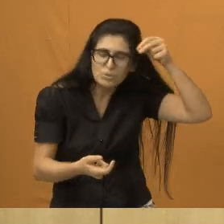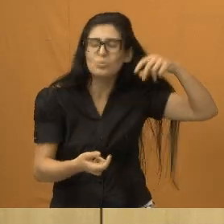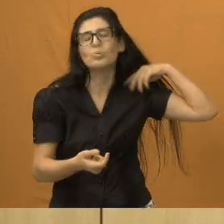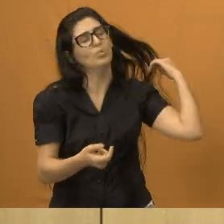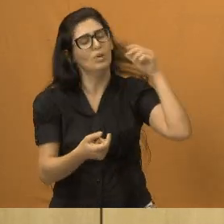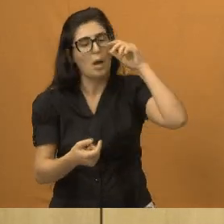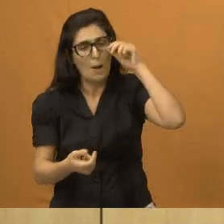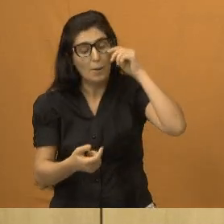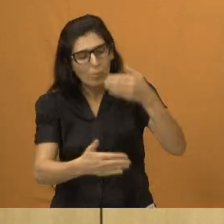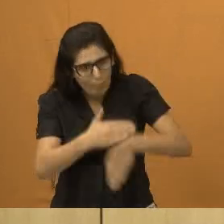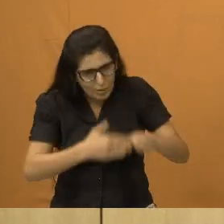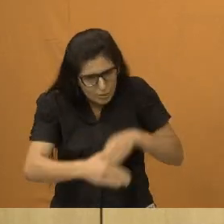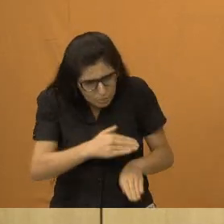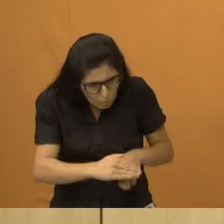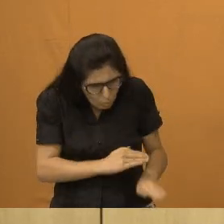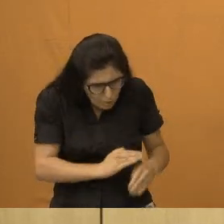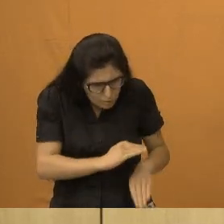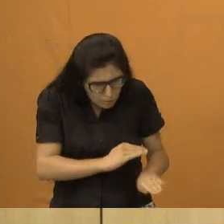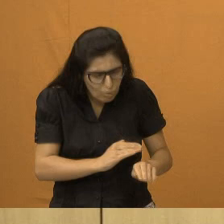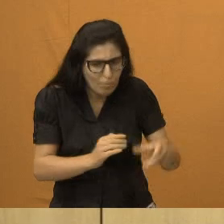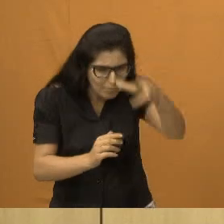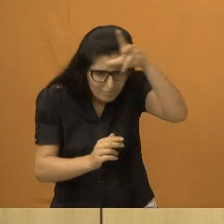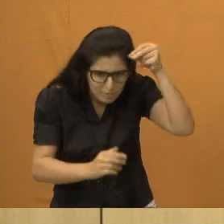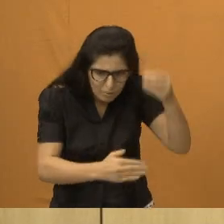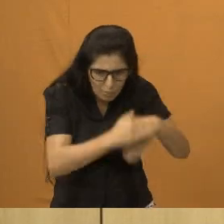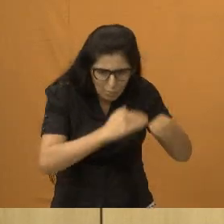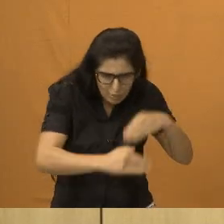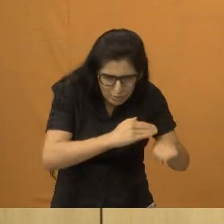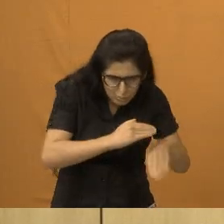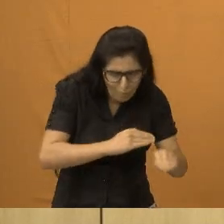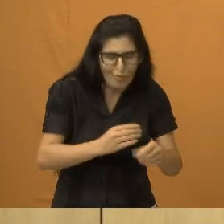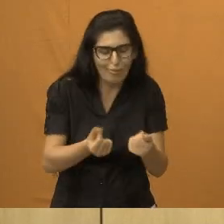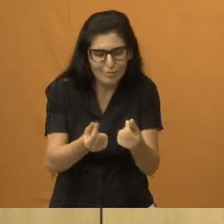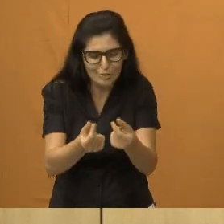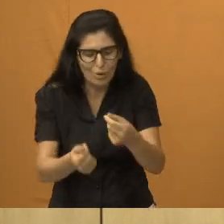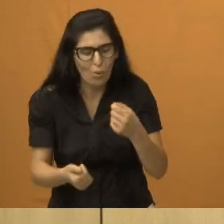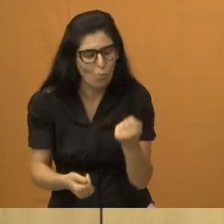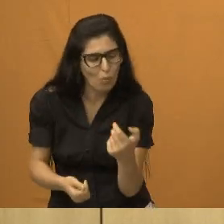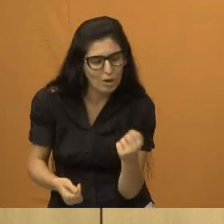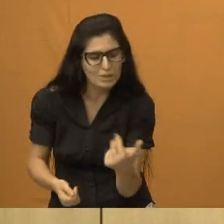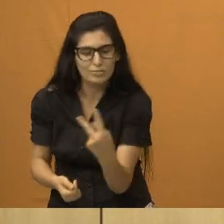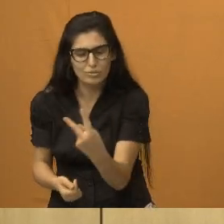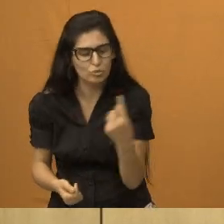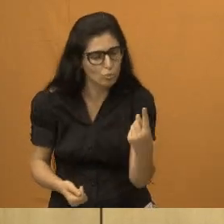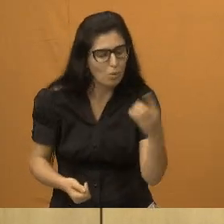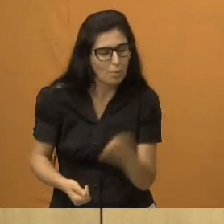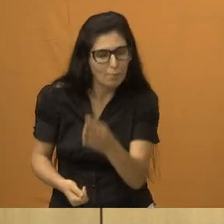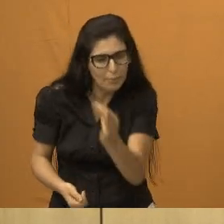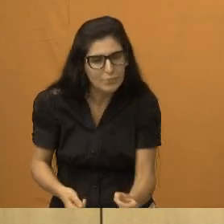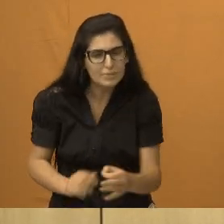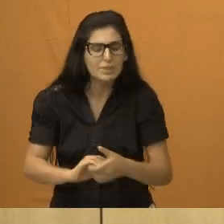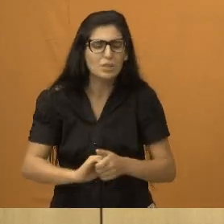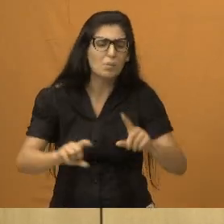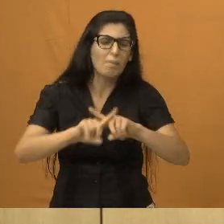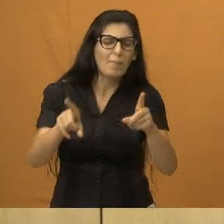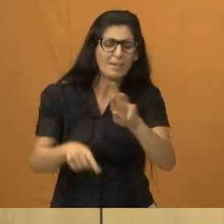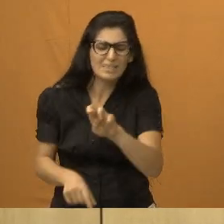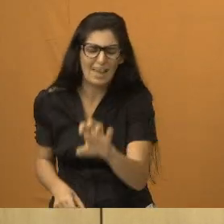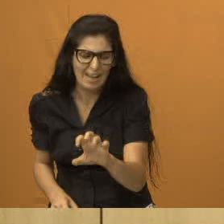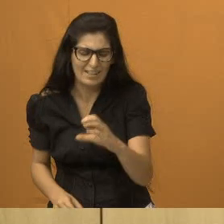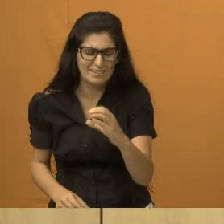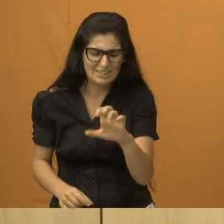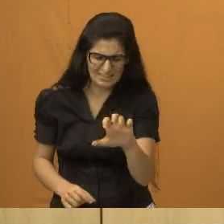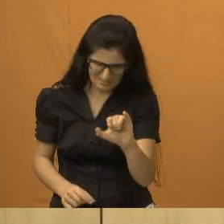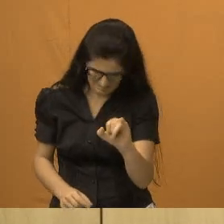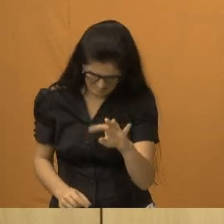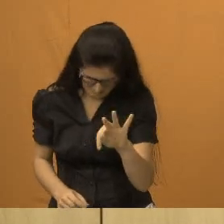Economizamos mais de quase 21%. Aonde que entrou na receita? Porque daí